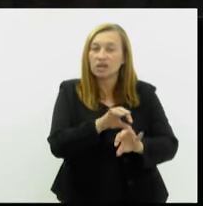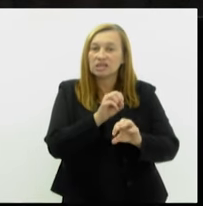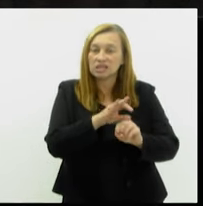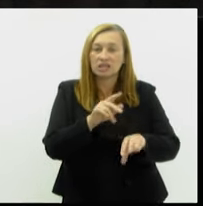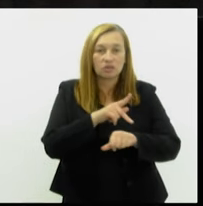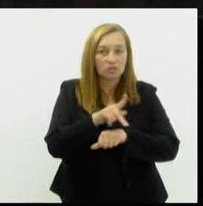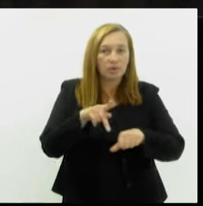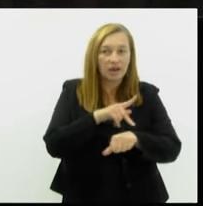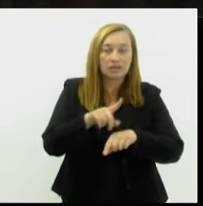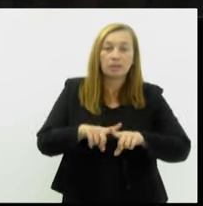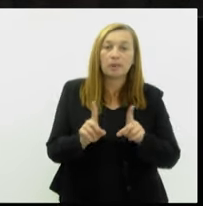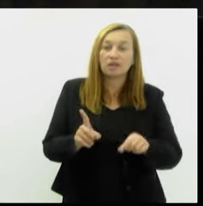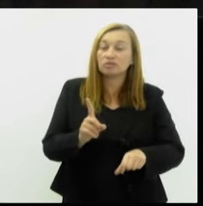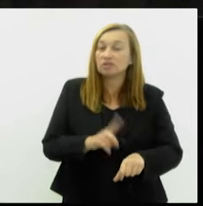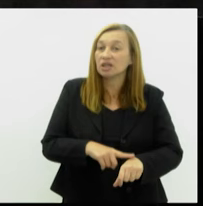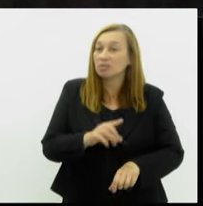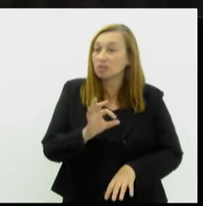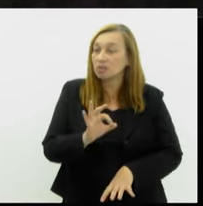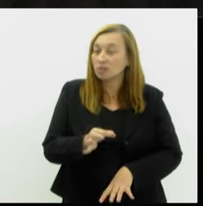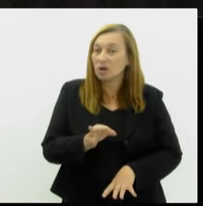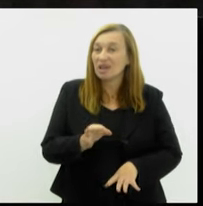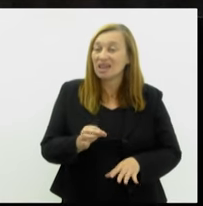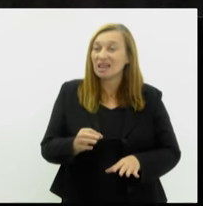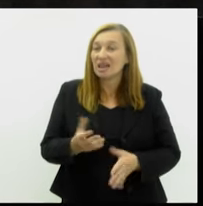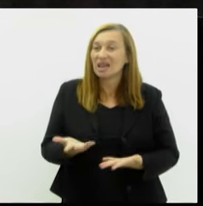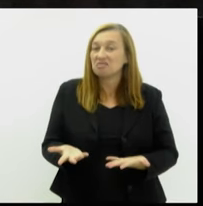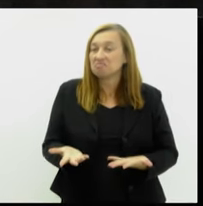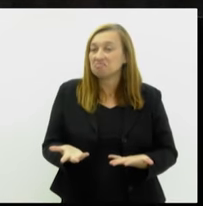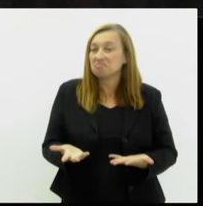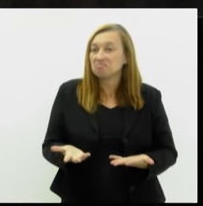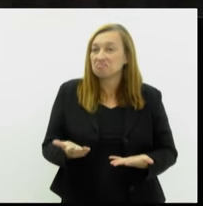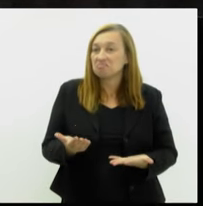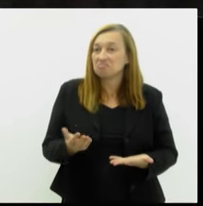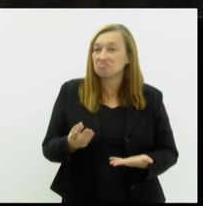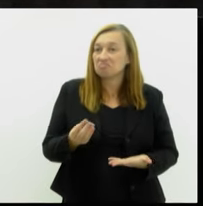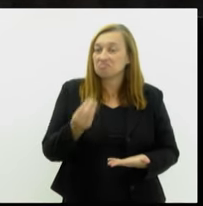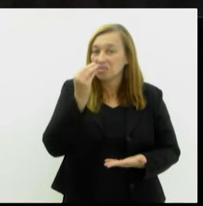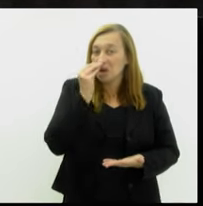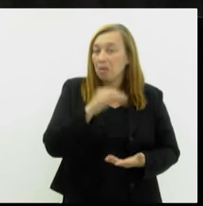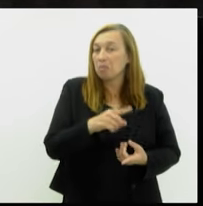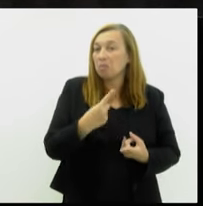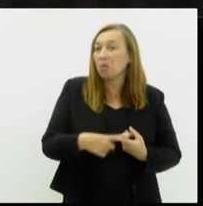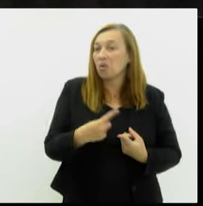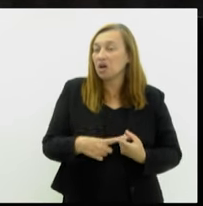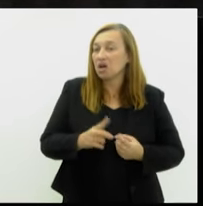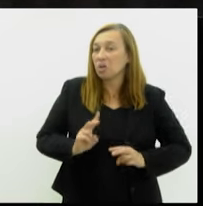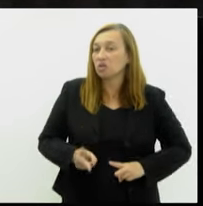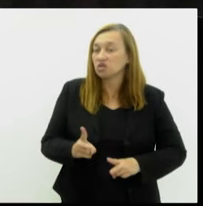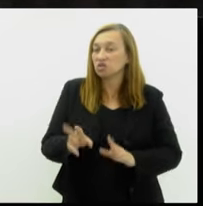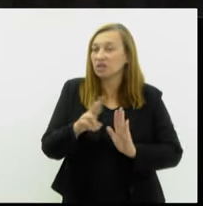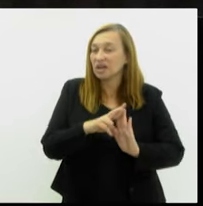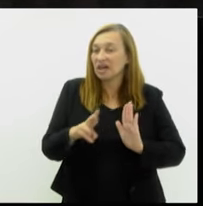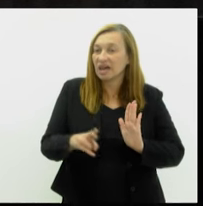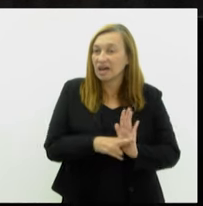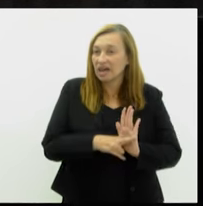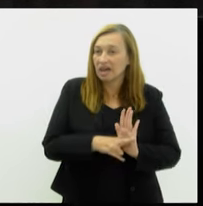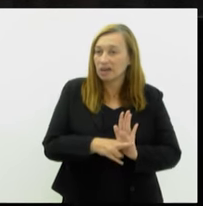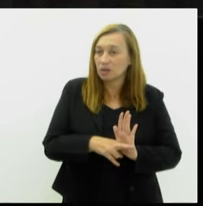mesmo tempo, negava, porque mantinha o regime